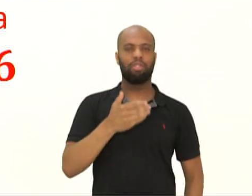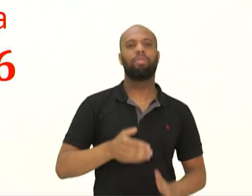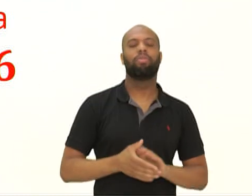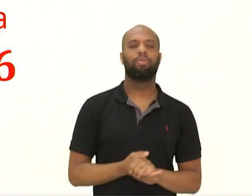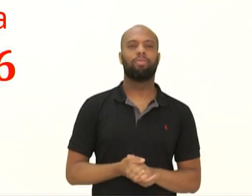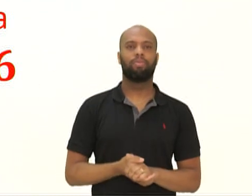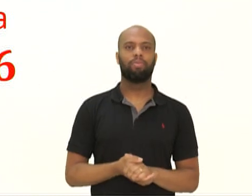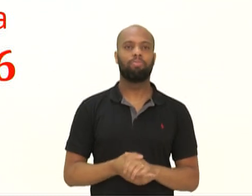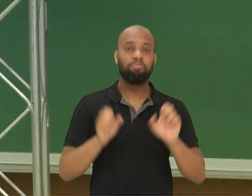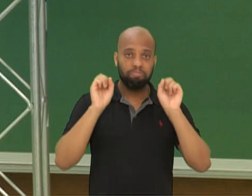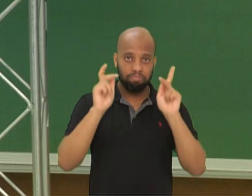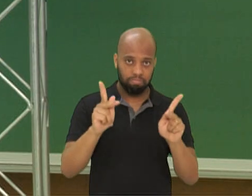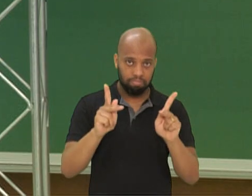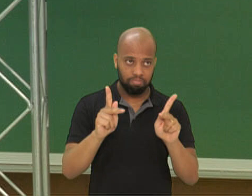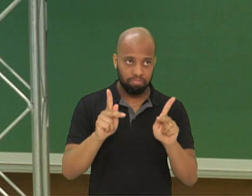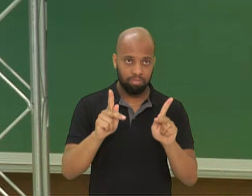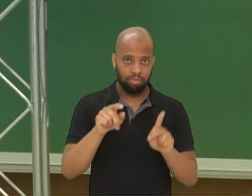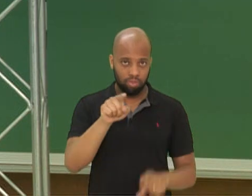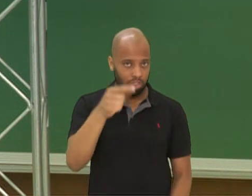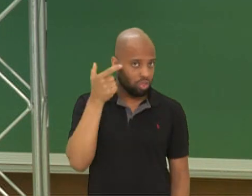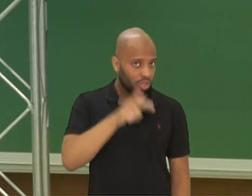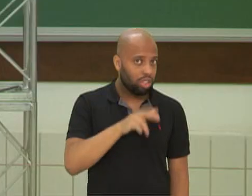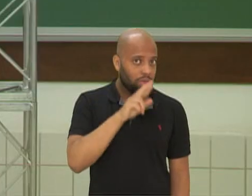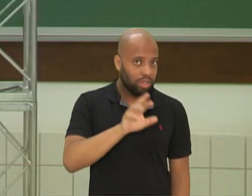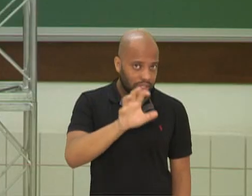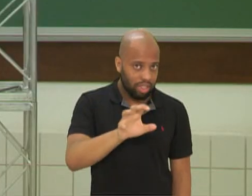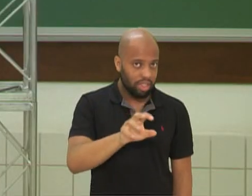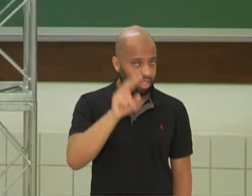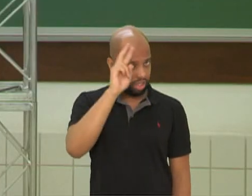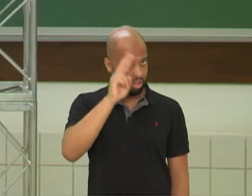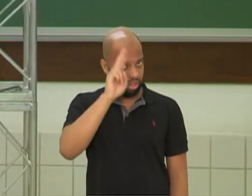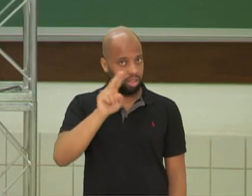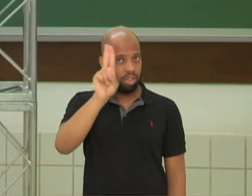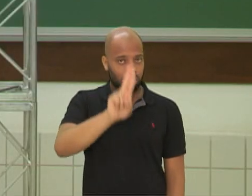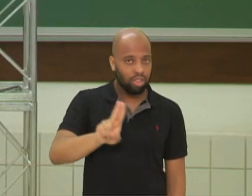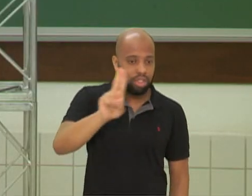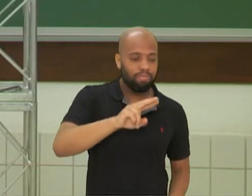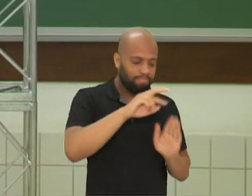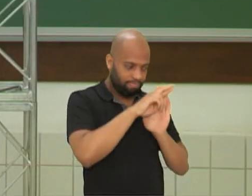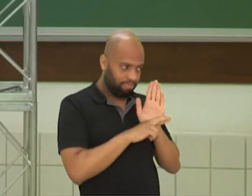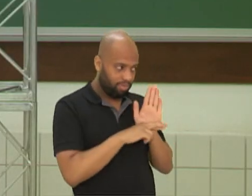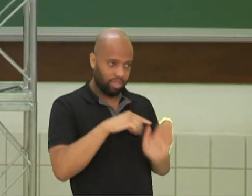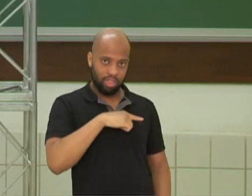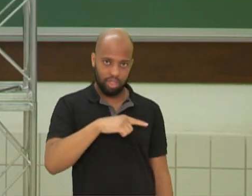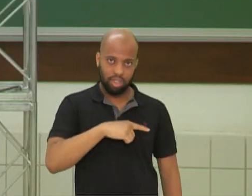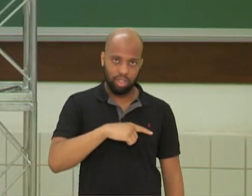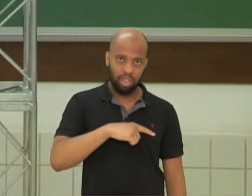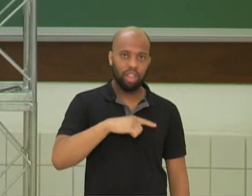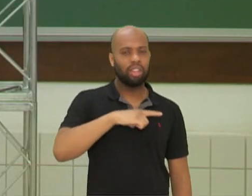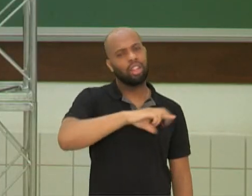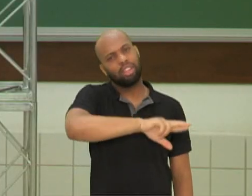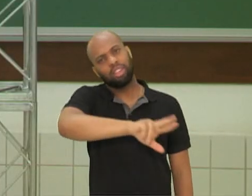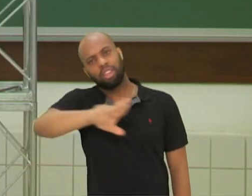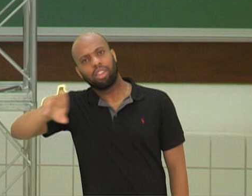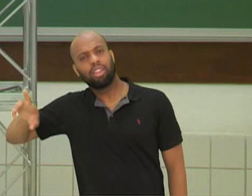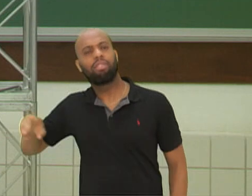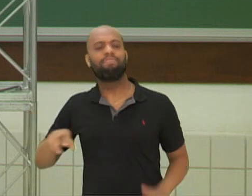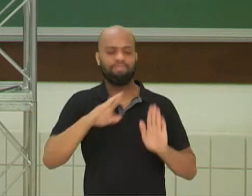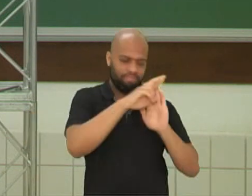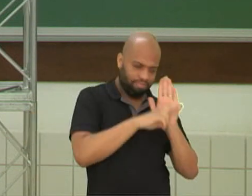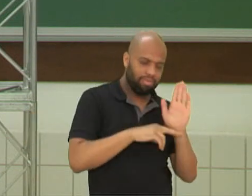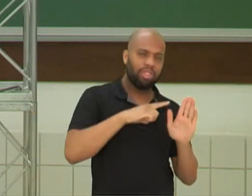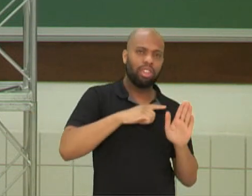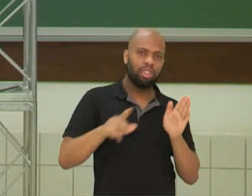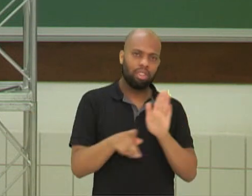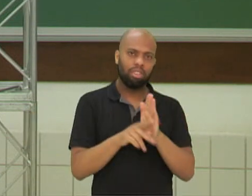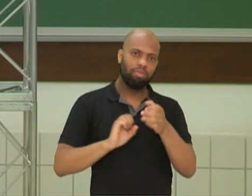resolver o exercício. Porque aqui o professor explicando parece fácil, né? Se eu falar ao professor, mesmo você explicando não está fácil, mas às vezes parece fácil estar